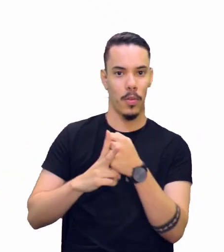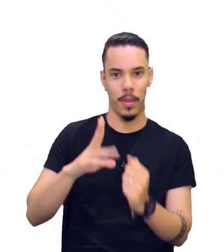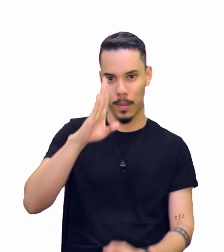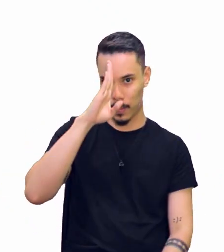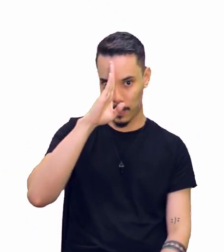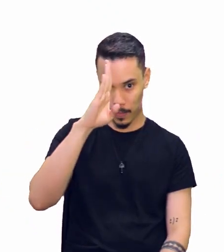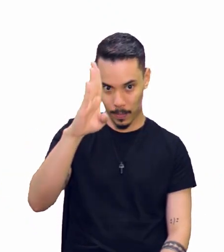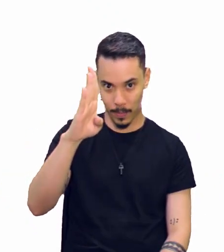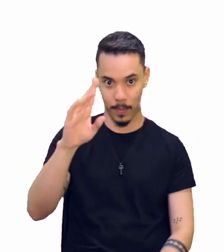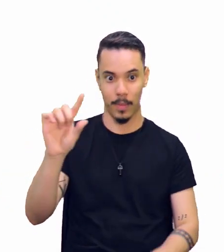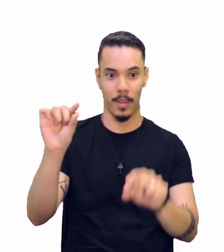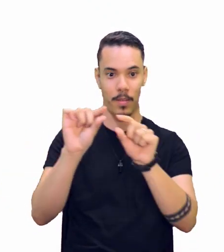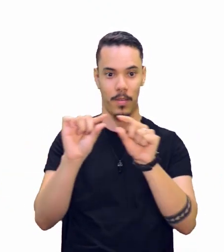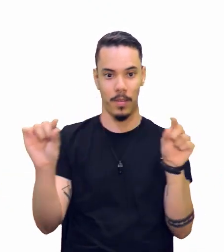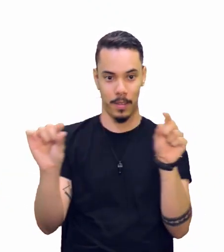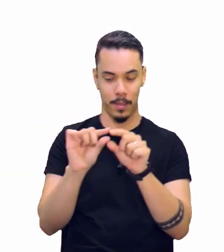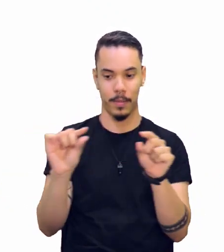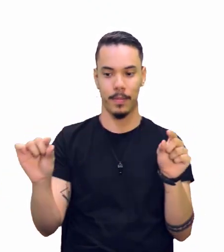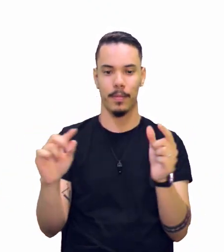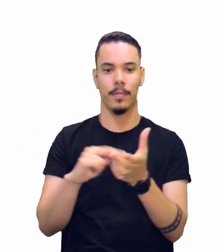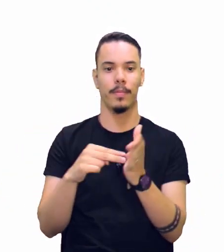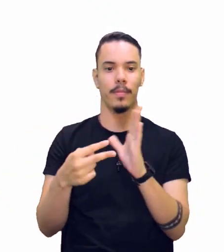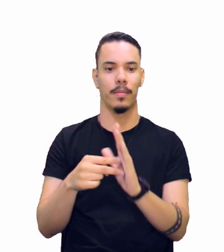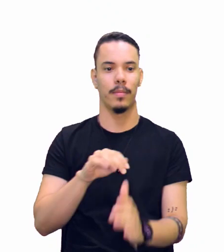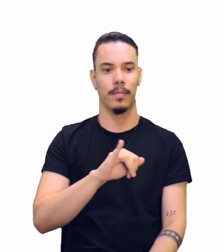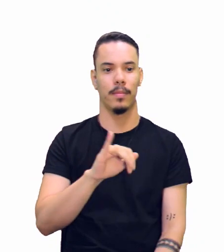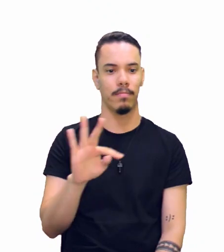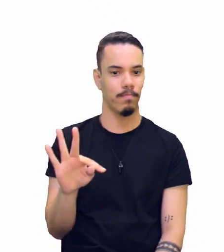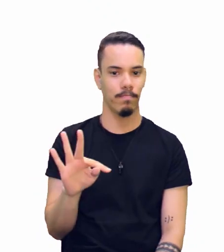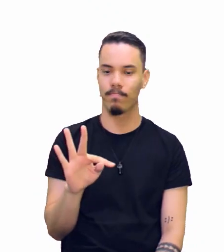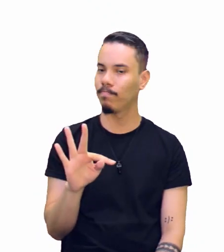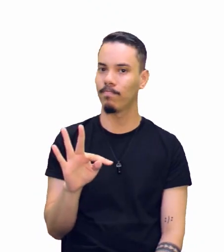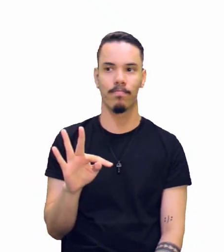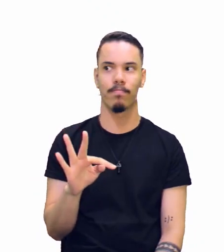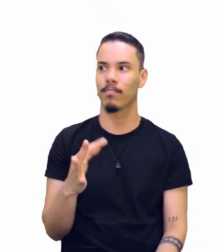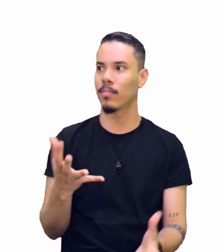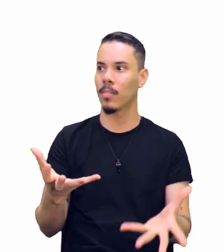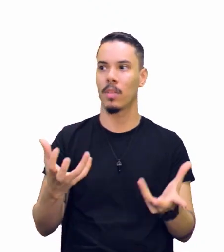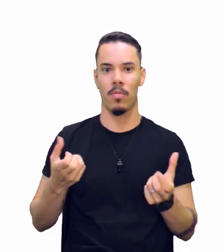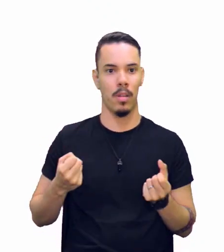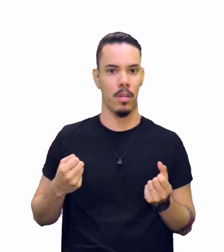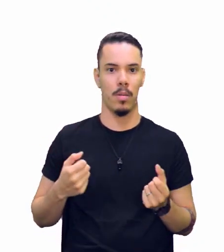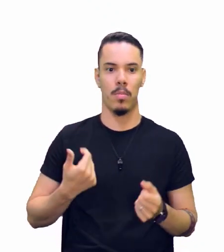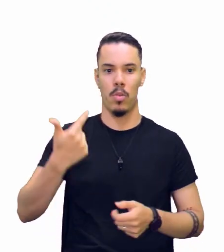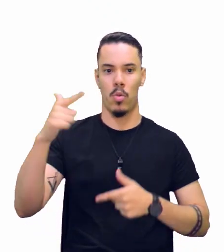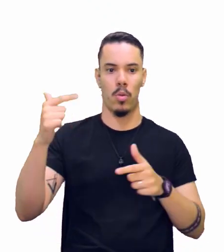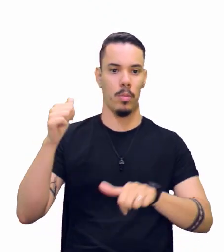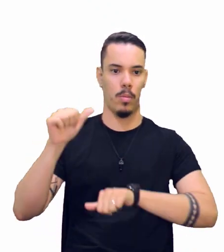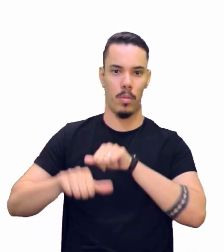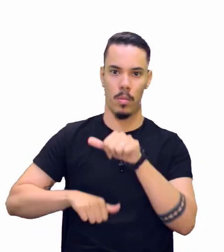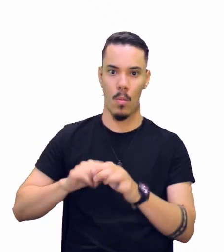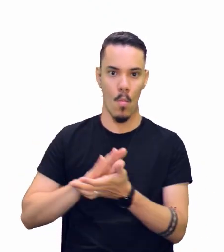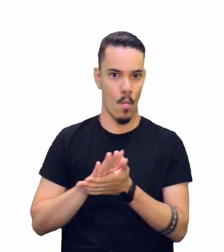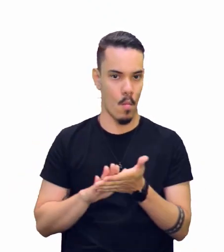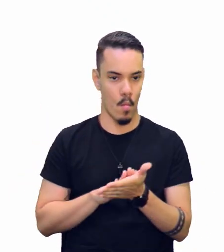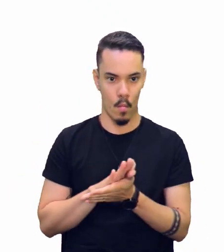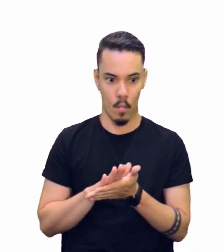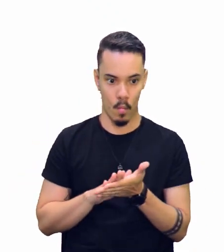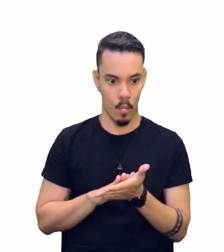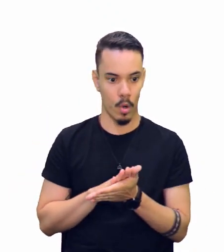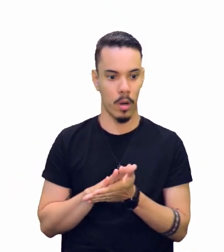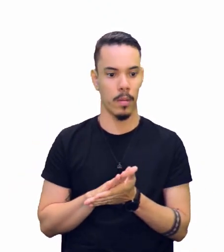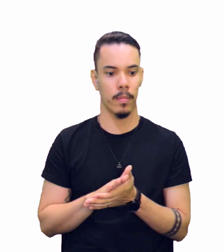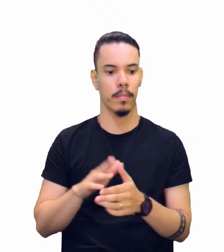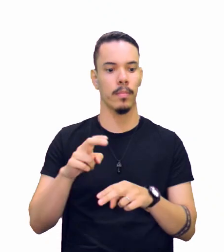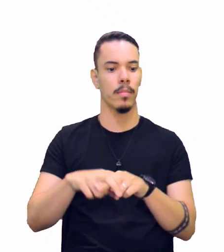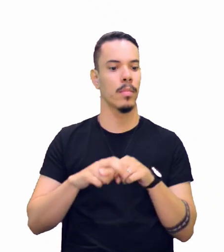aqui na minha frase da condição, que é o it, não vai receber nenhuma flexão verbal. Então ele vai para lá, o verbo